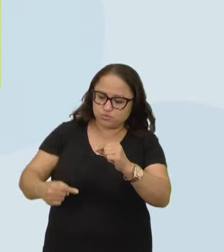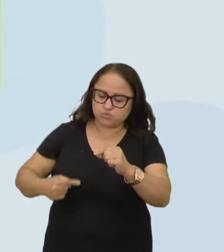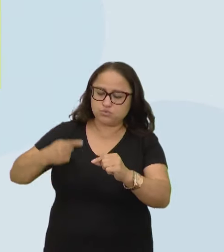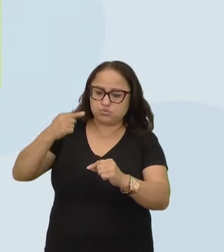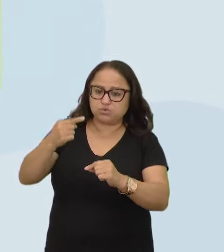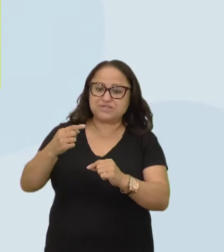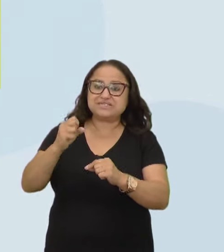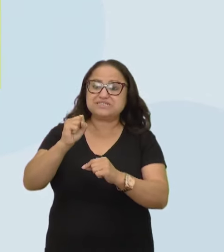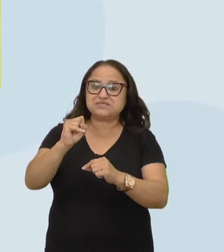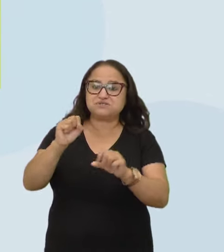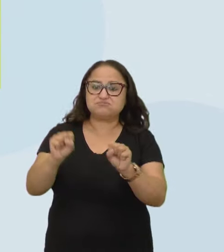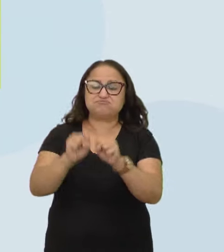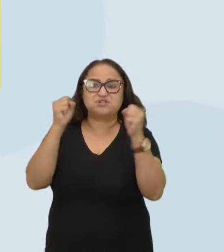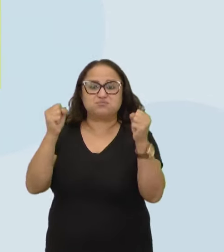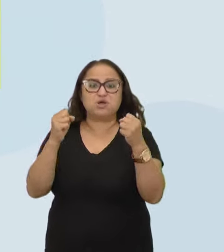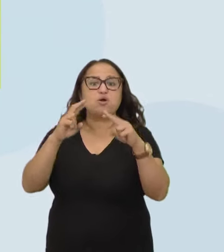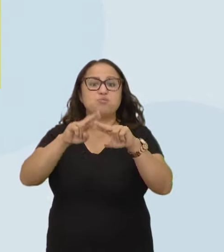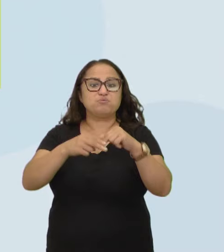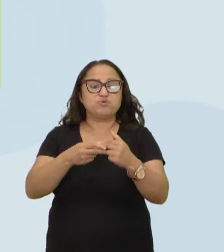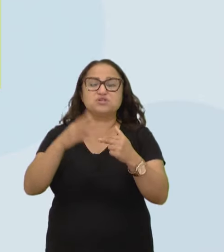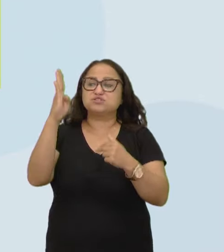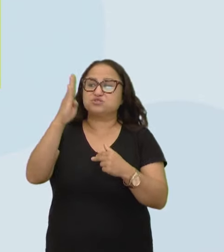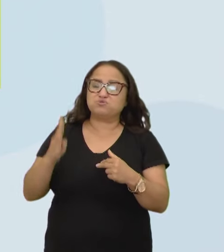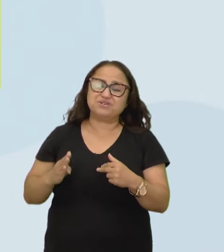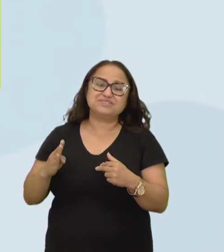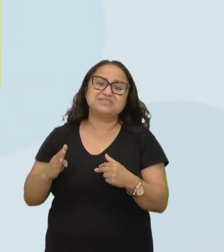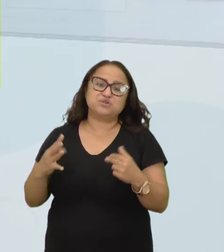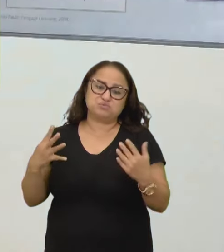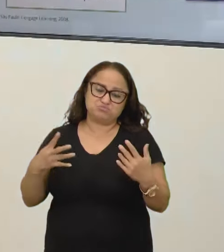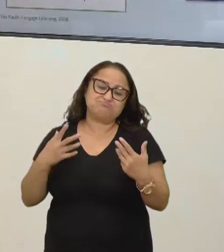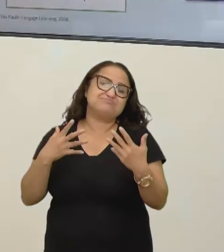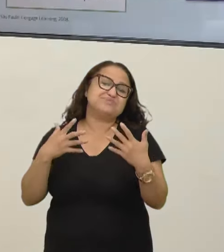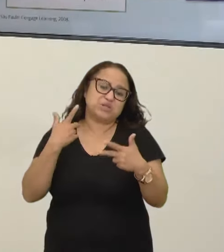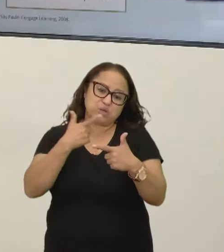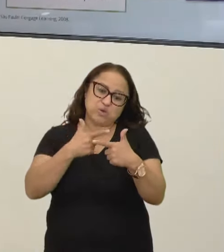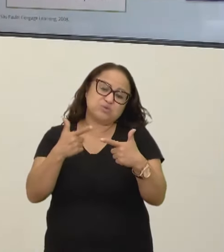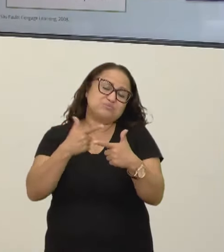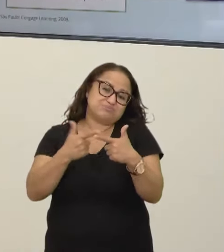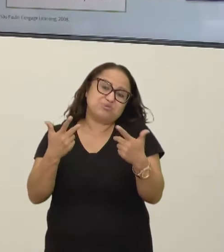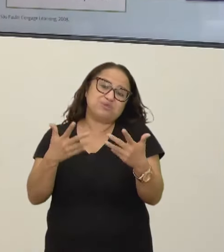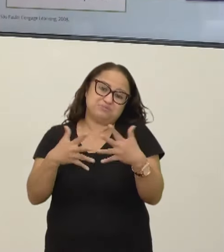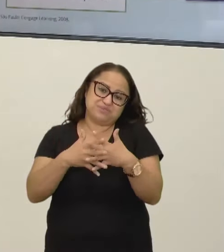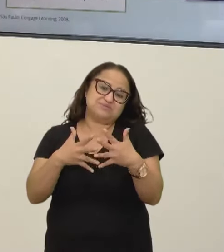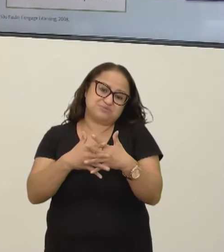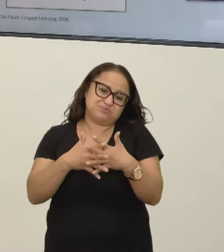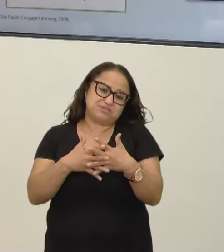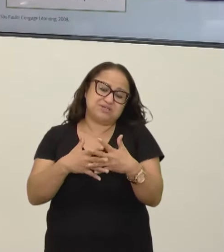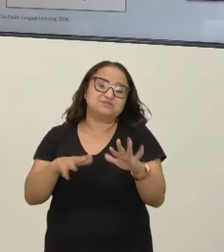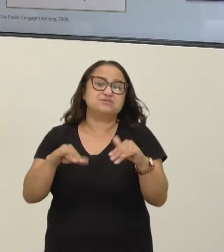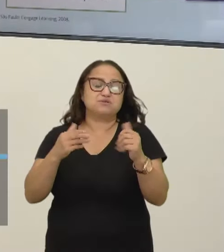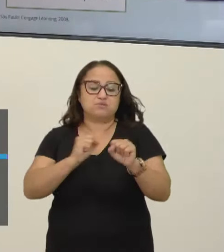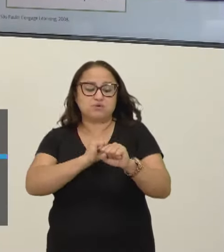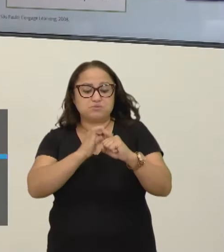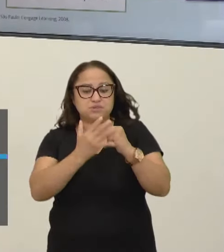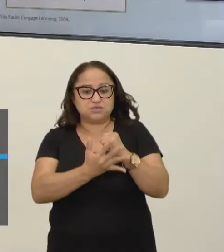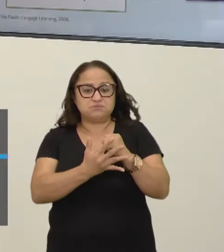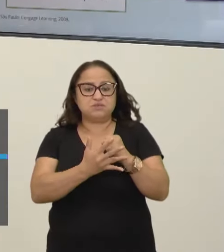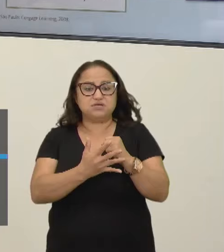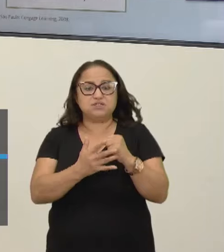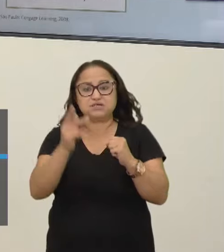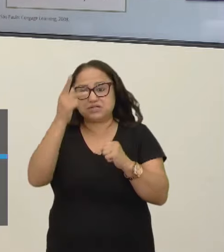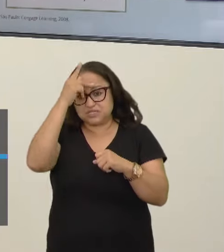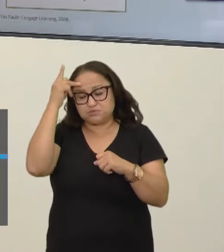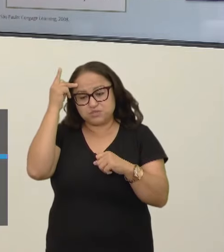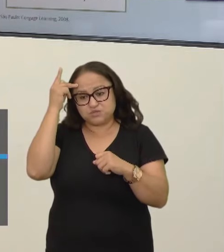que o Brasil está com uma situação meio complicada. Por quê? Porque com a pandemia, entre outros fatores, as pessoas consumiram